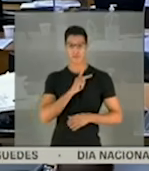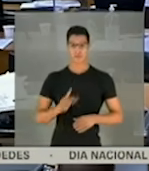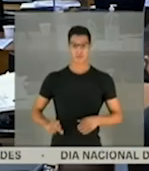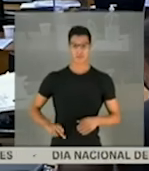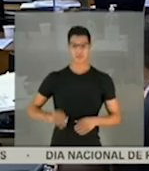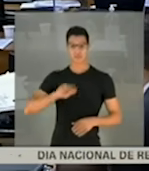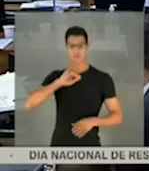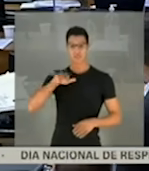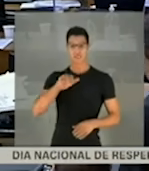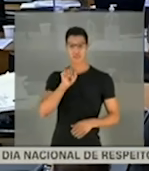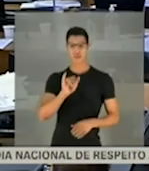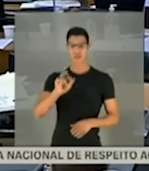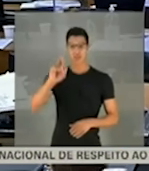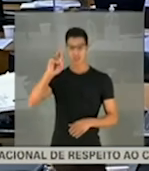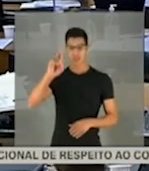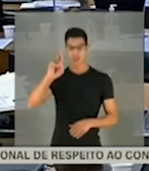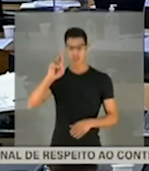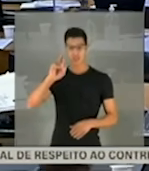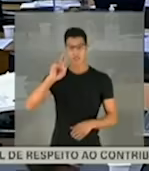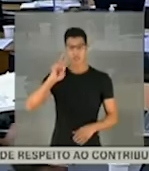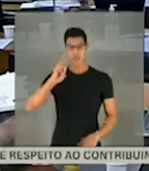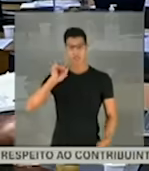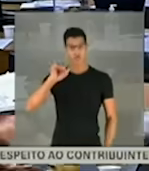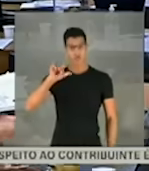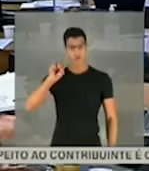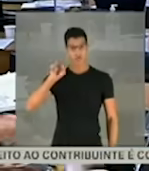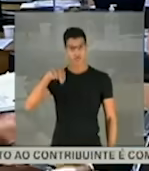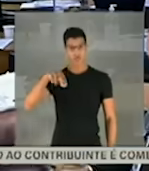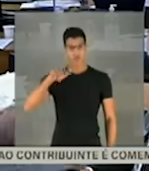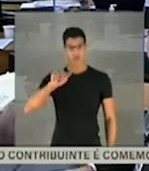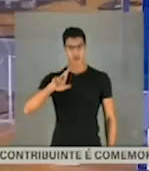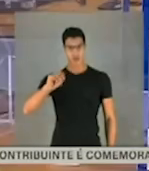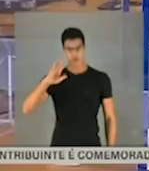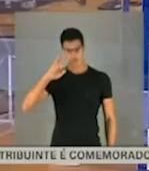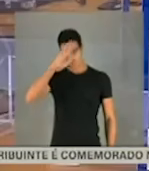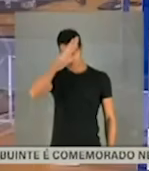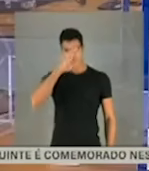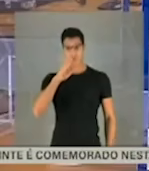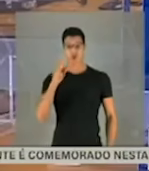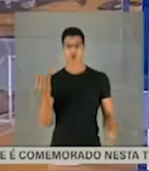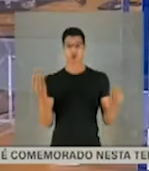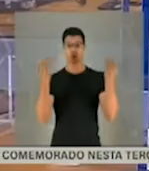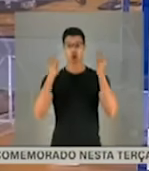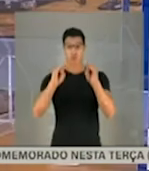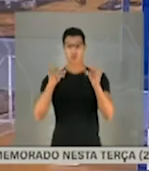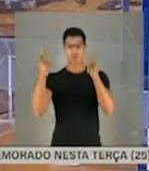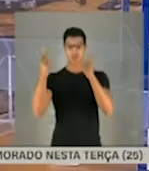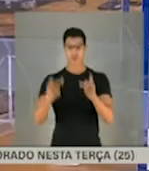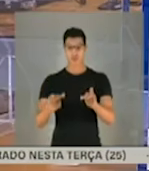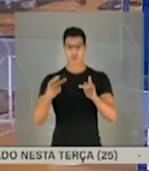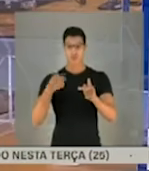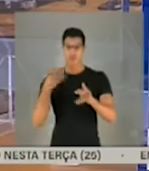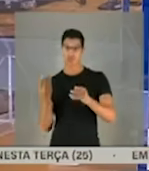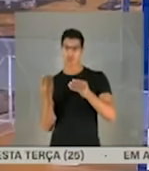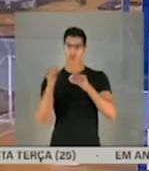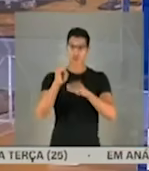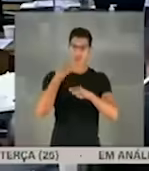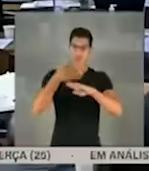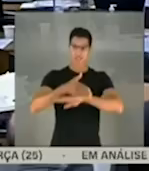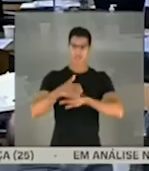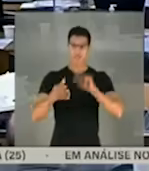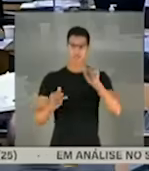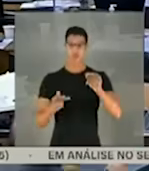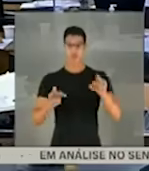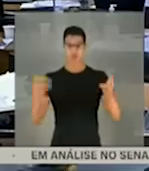Jair Messias Bolsonaro, ele postou um projeto que eu tinha dado entrada e